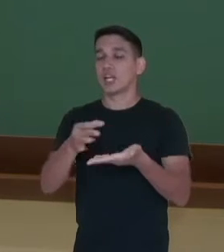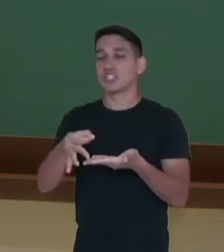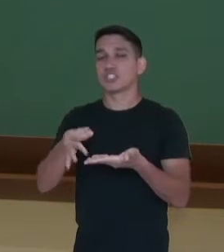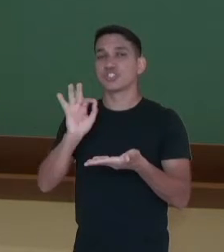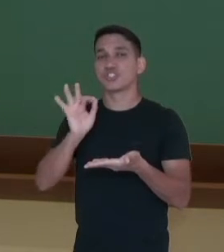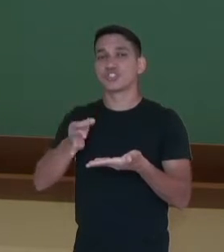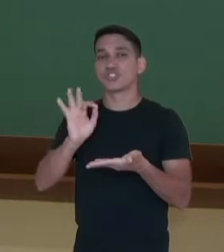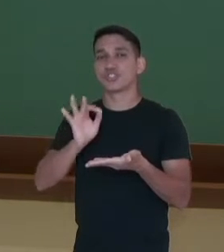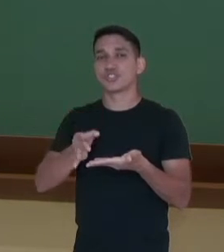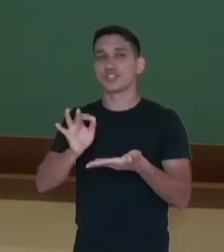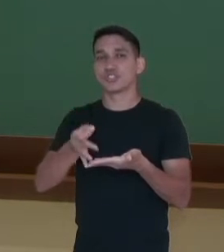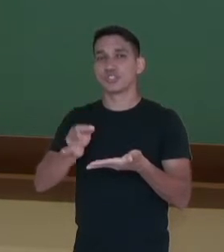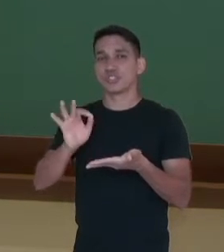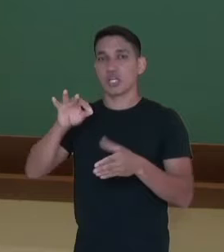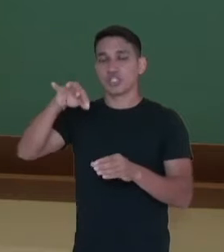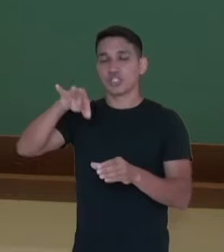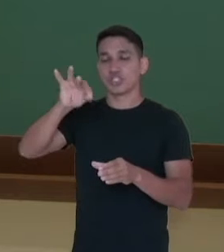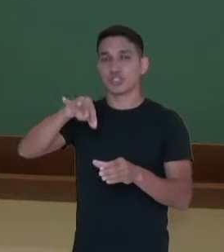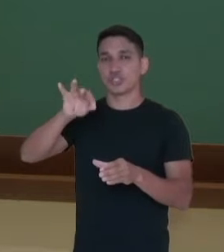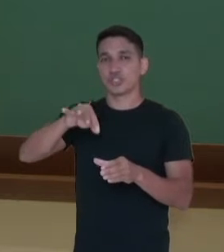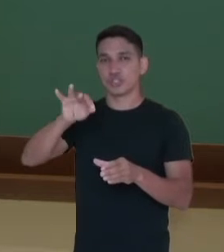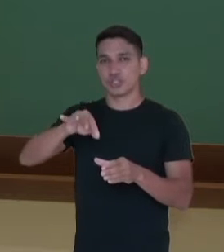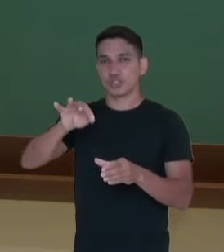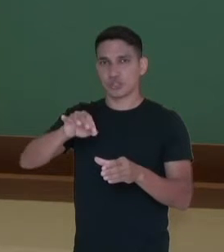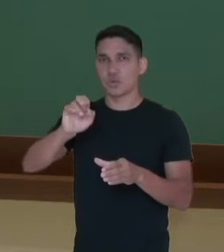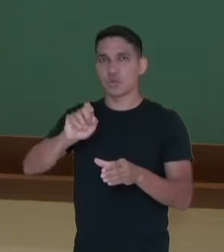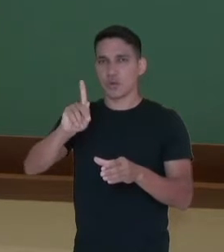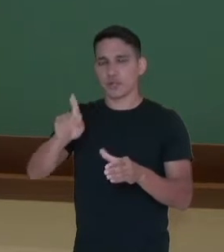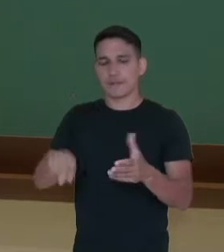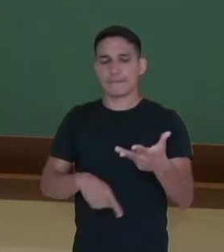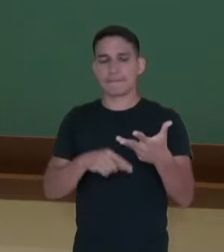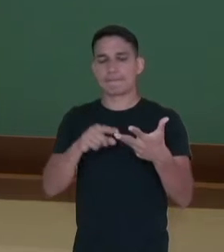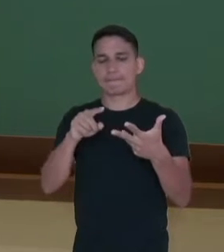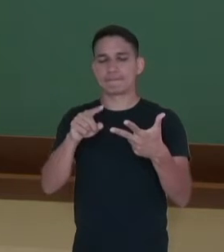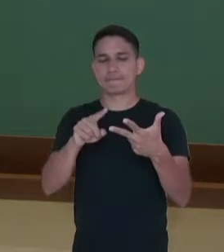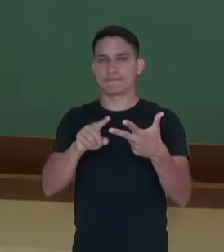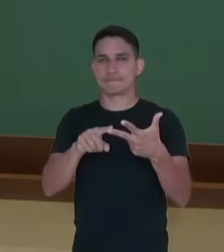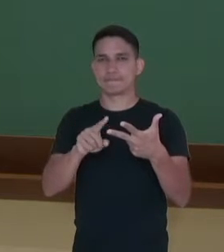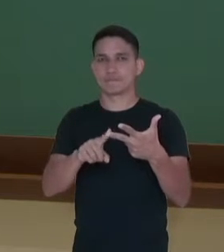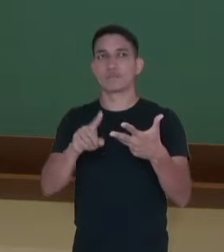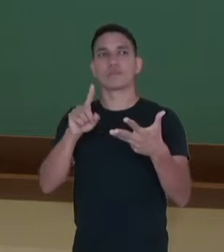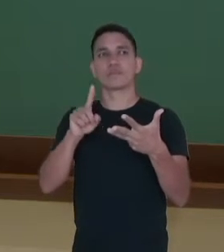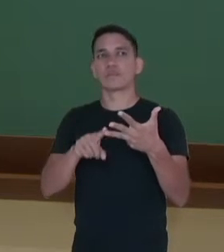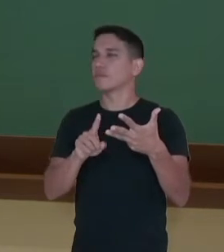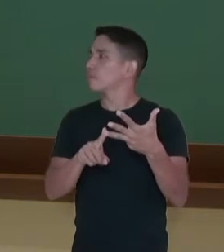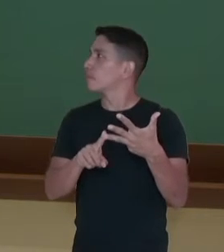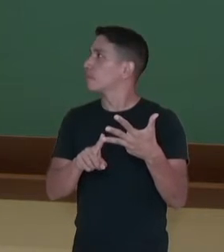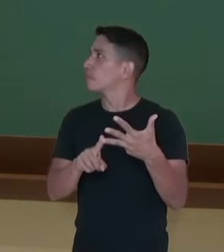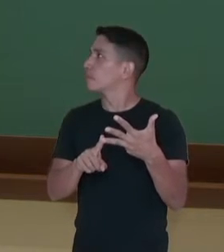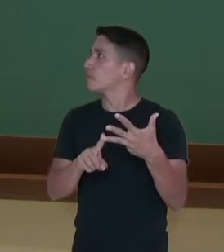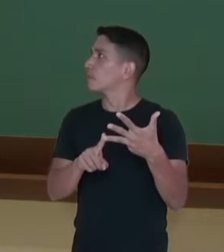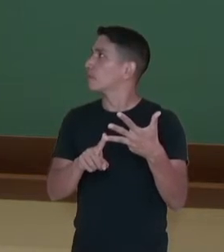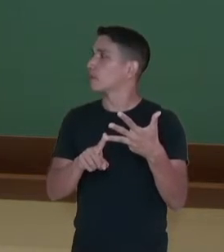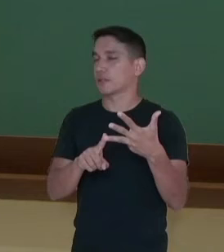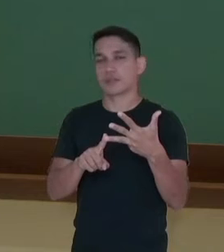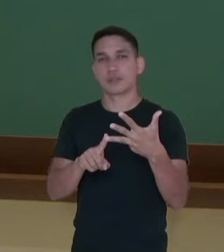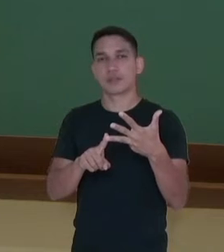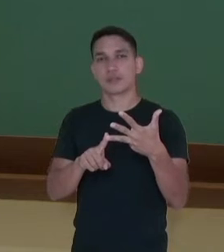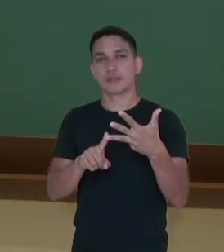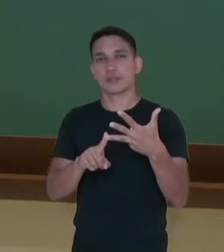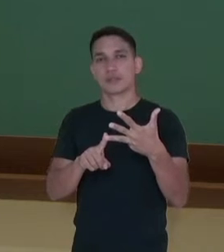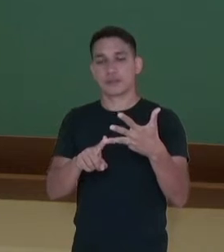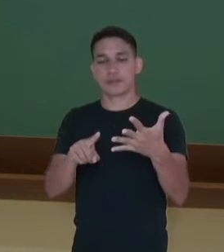chá. Xícara de chá, ok? Tá? 4 frutas, né?